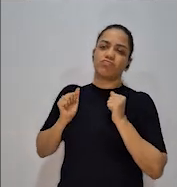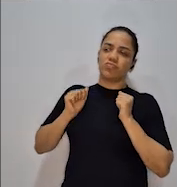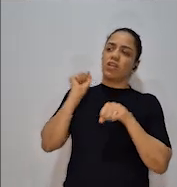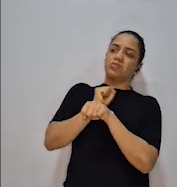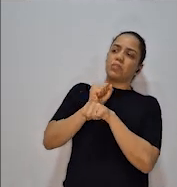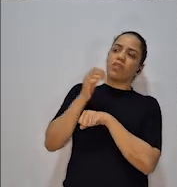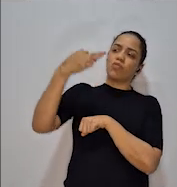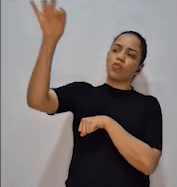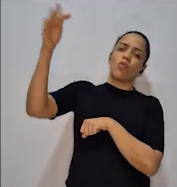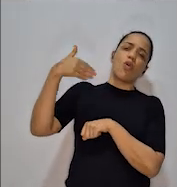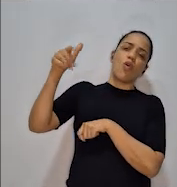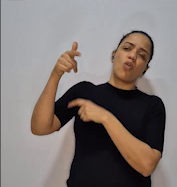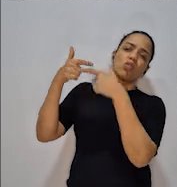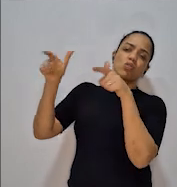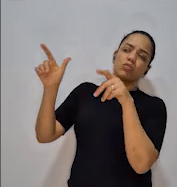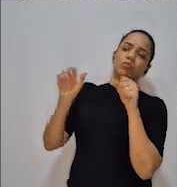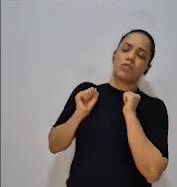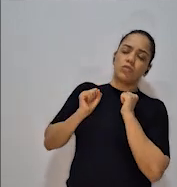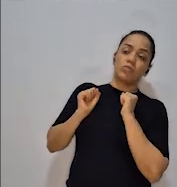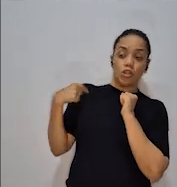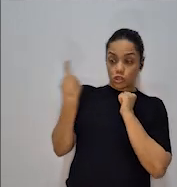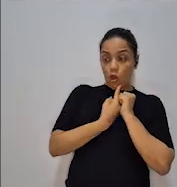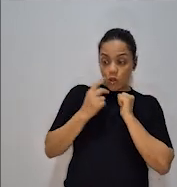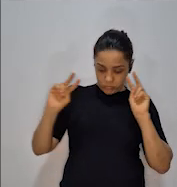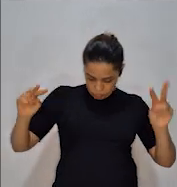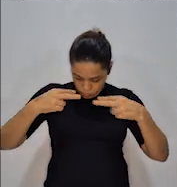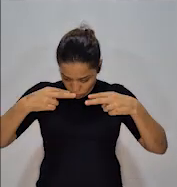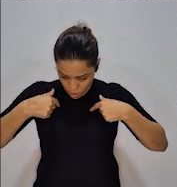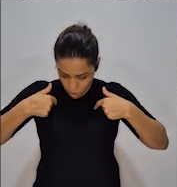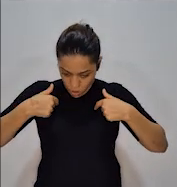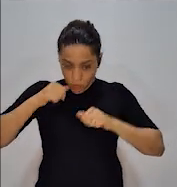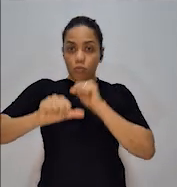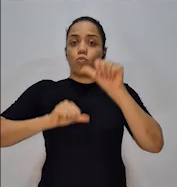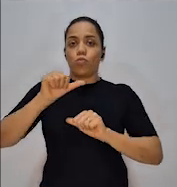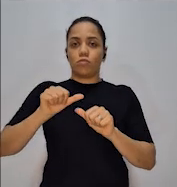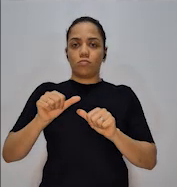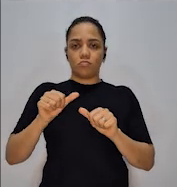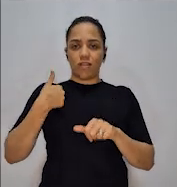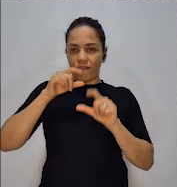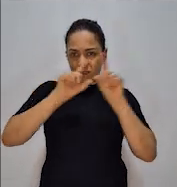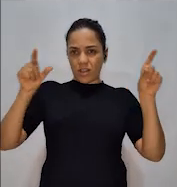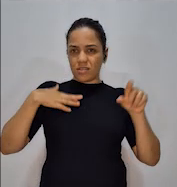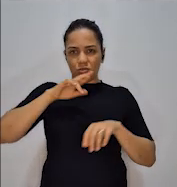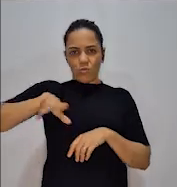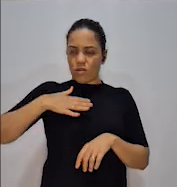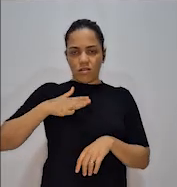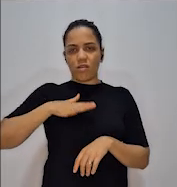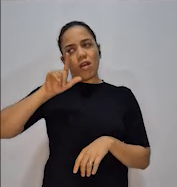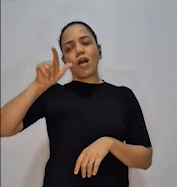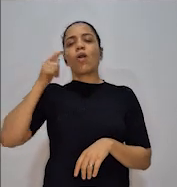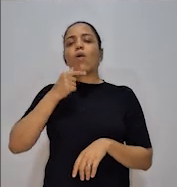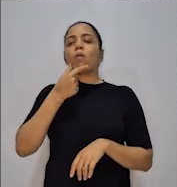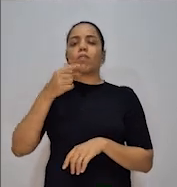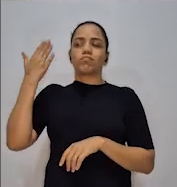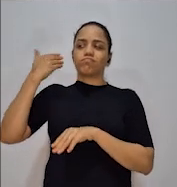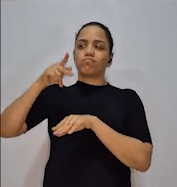aqueles por quem estávamos esperando. Somos a mudança que procuramos. Essa frase não é minha, é do Barack Obama, mas ele serve muito bem, ela serve